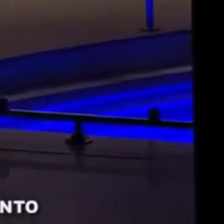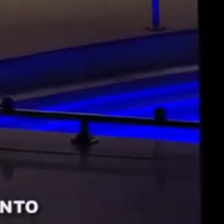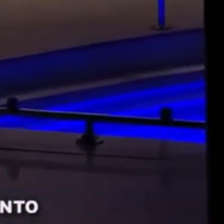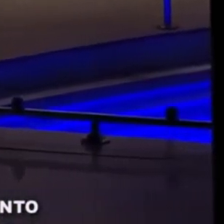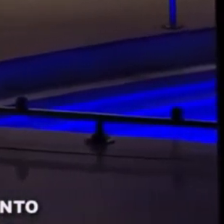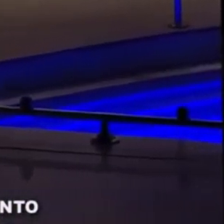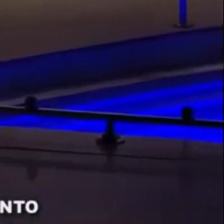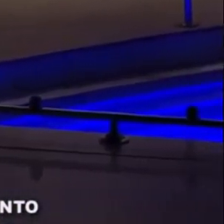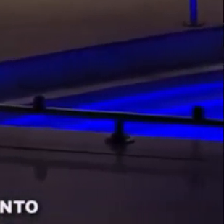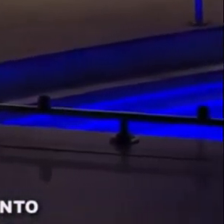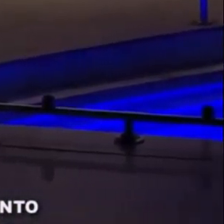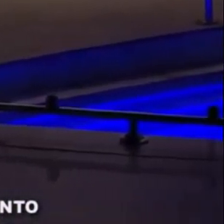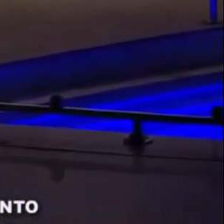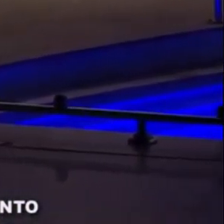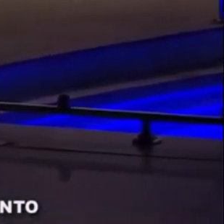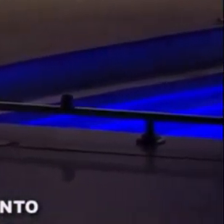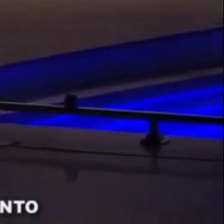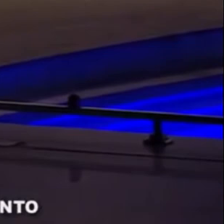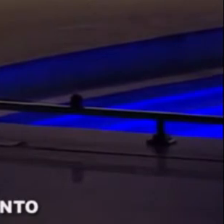Você já falou.